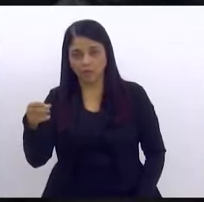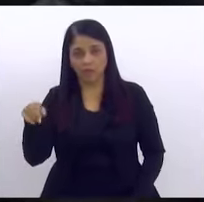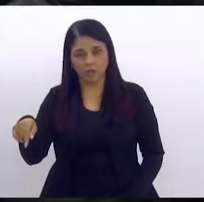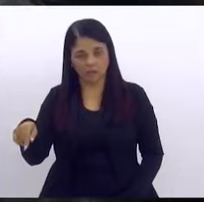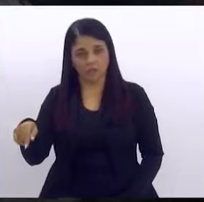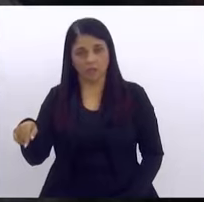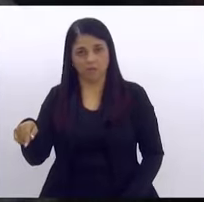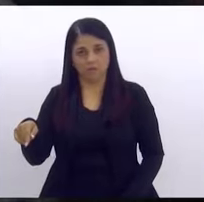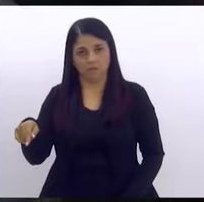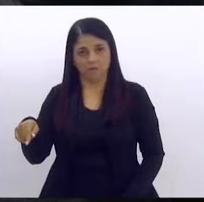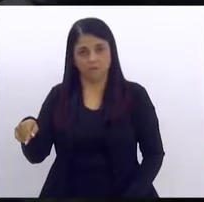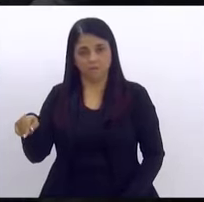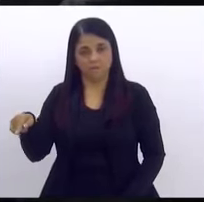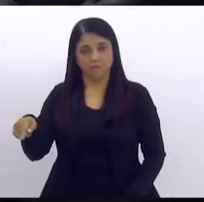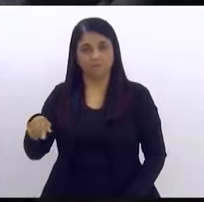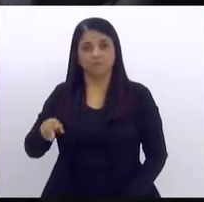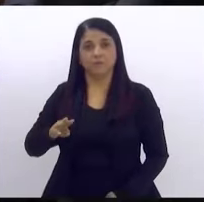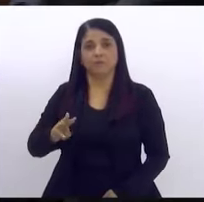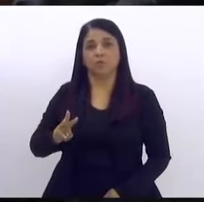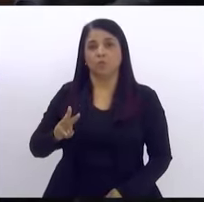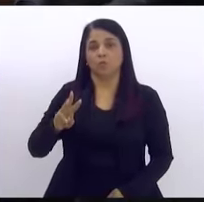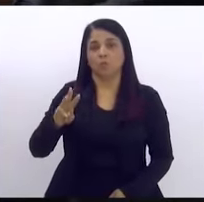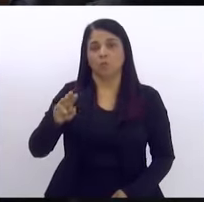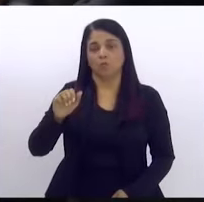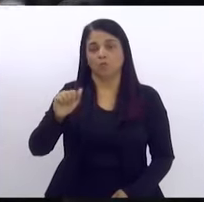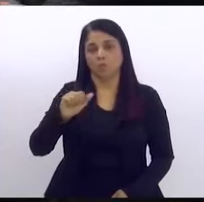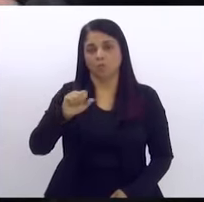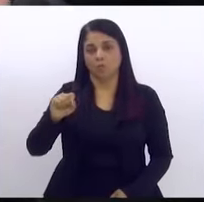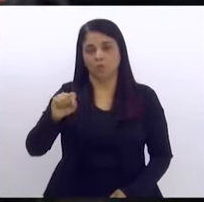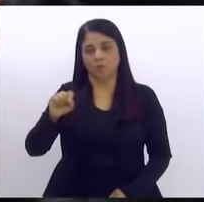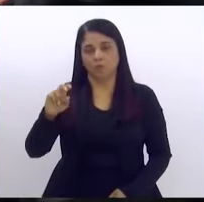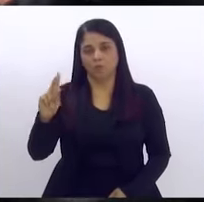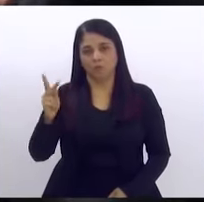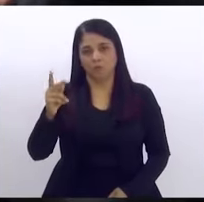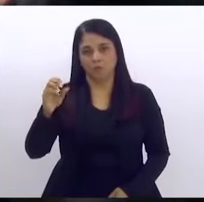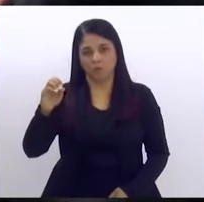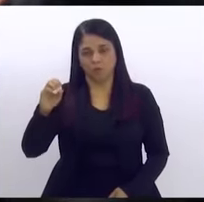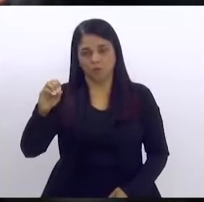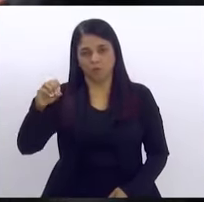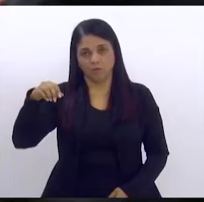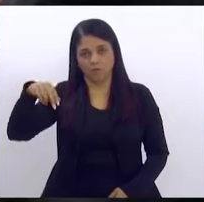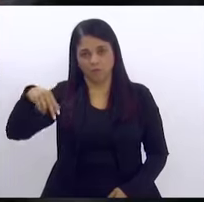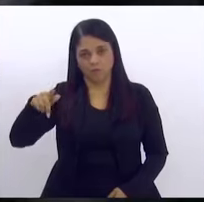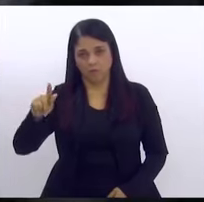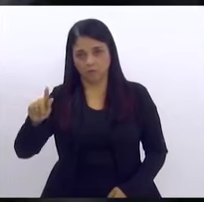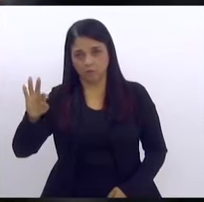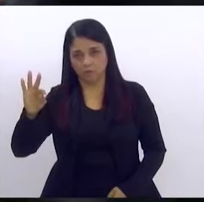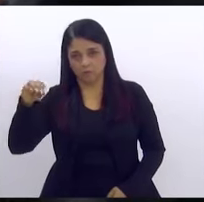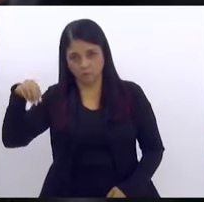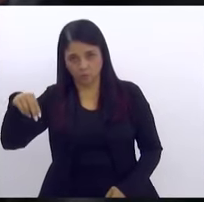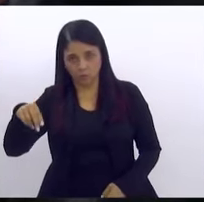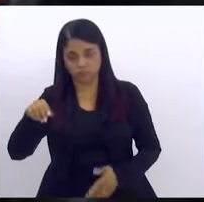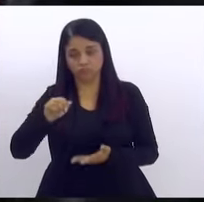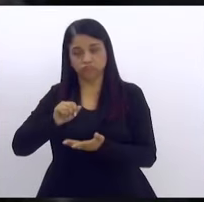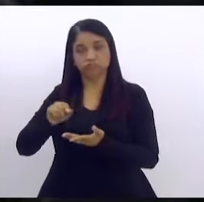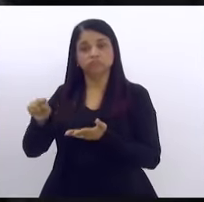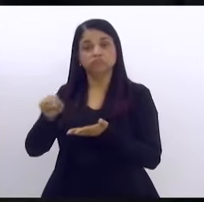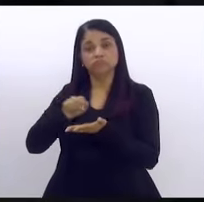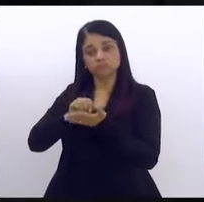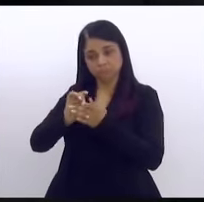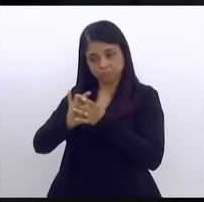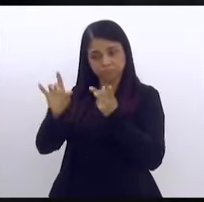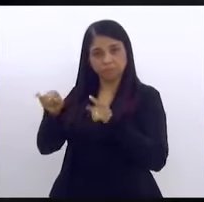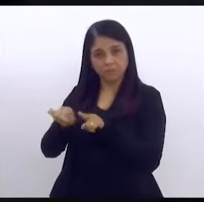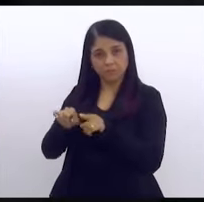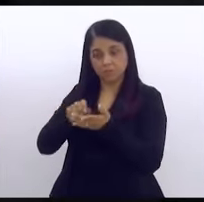seu Osho Siqueira, vulgo Kwakwa, e expulsou o Anderson, a sua esposa, uma filha de 11 anos e uma